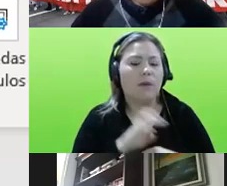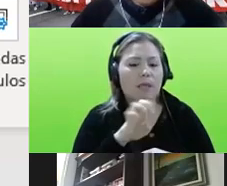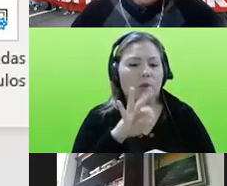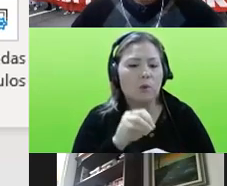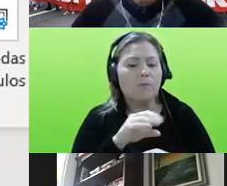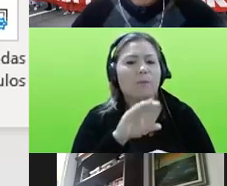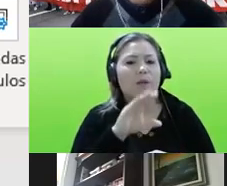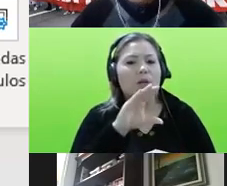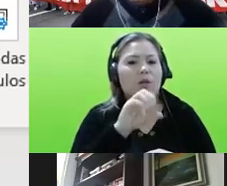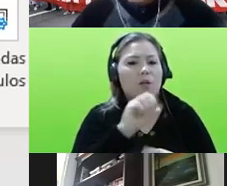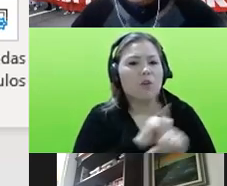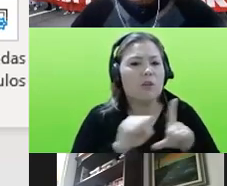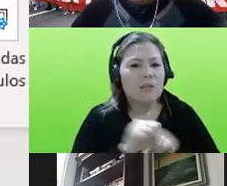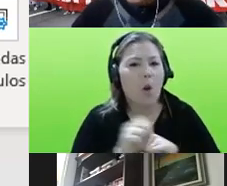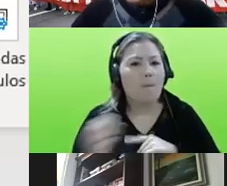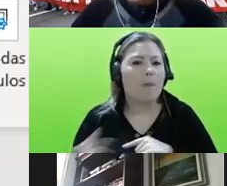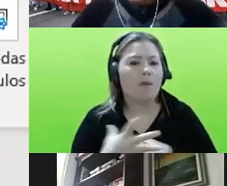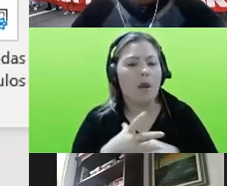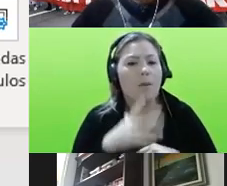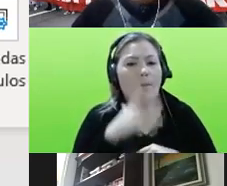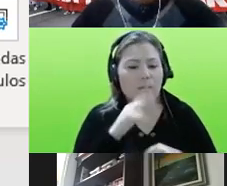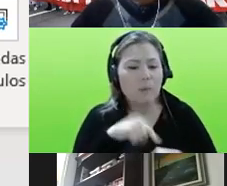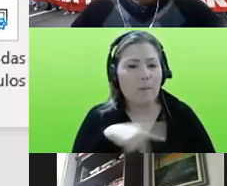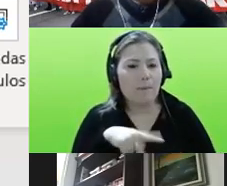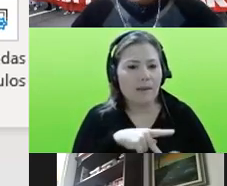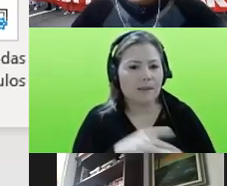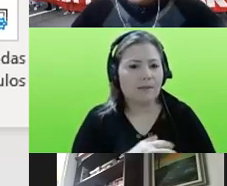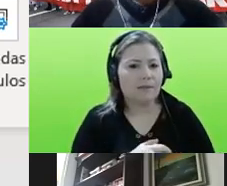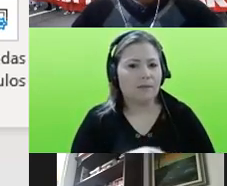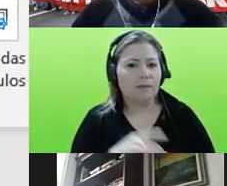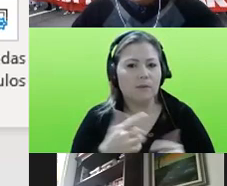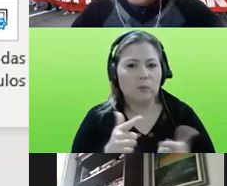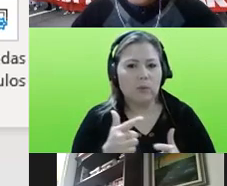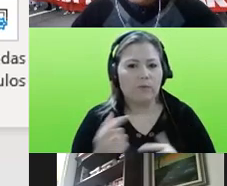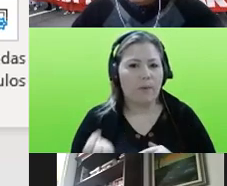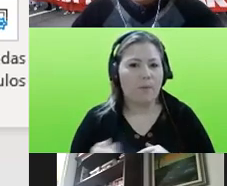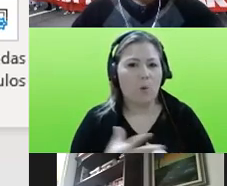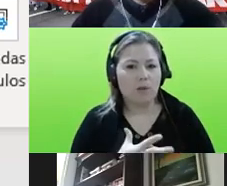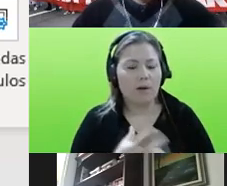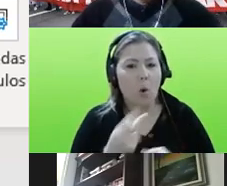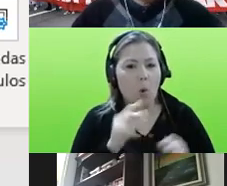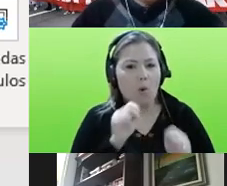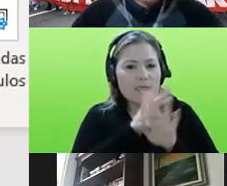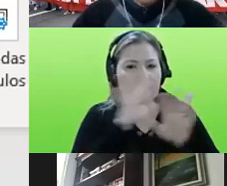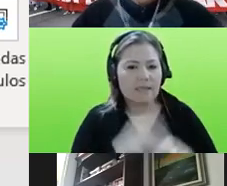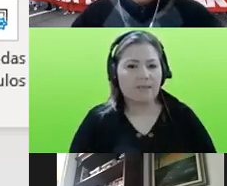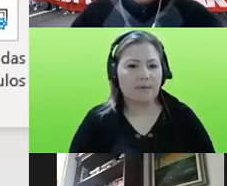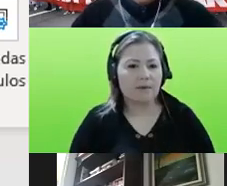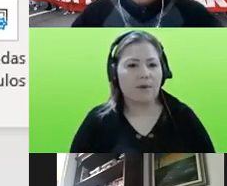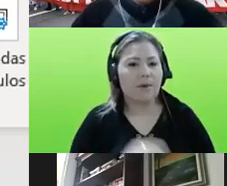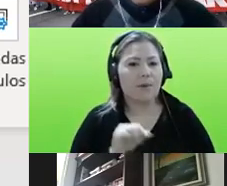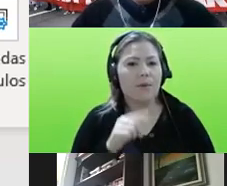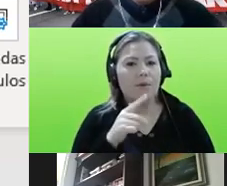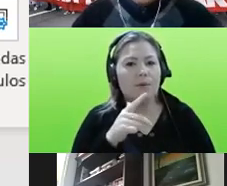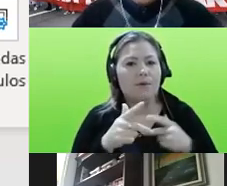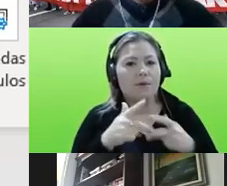moderno, mesmo num país que não teve modernidade ou esclarecimento, como dizia o